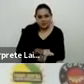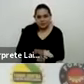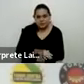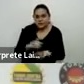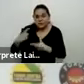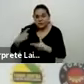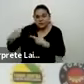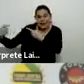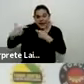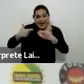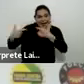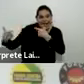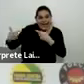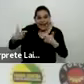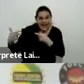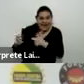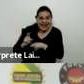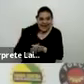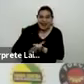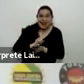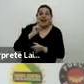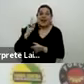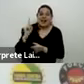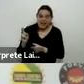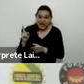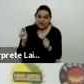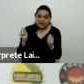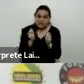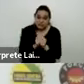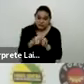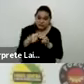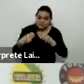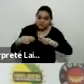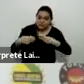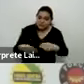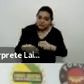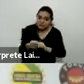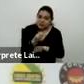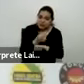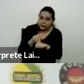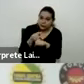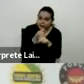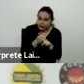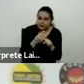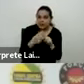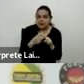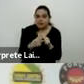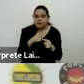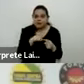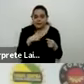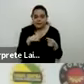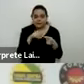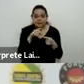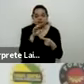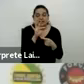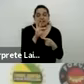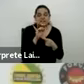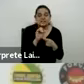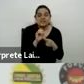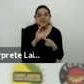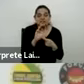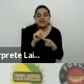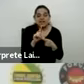lá, juntamente ao Ministério da Economia, porque tem os fiscalistas, tem o